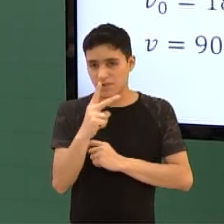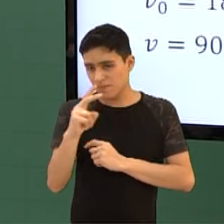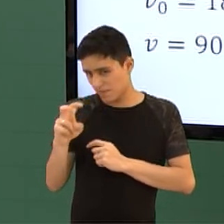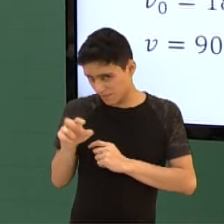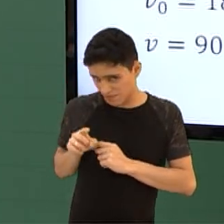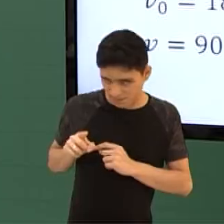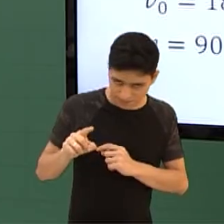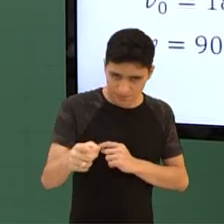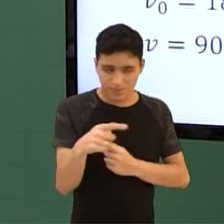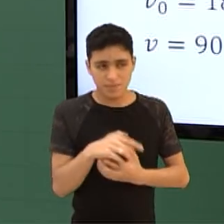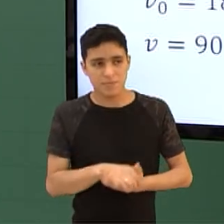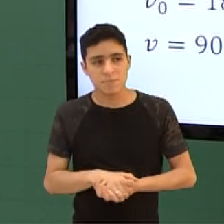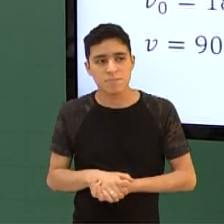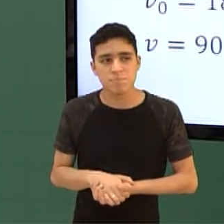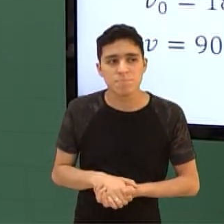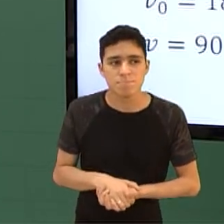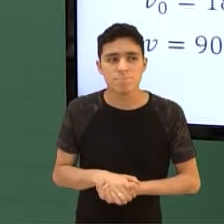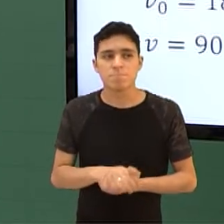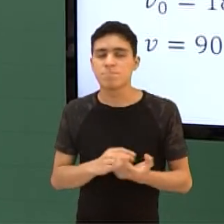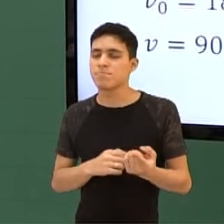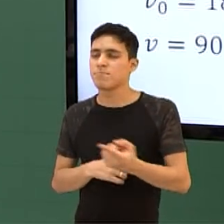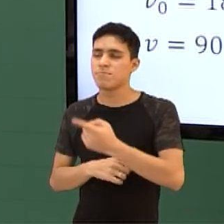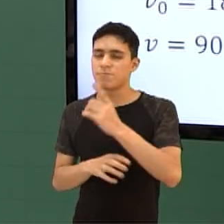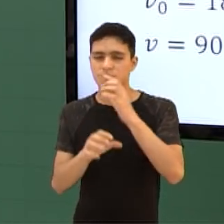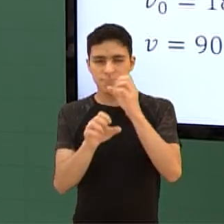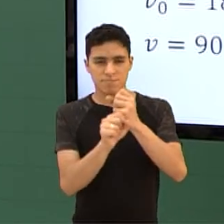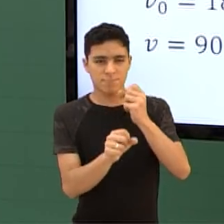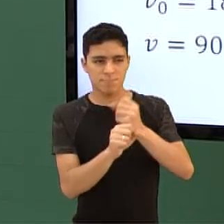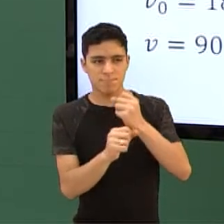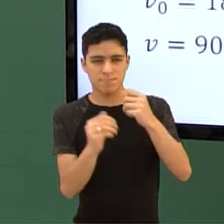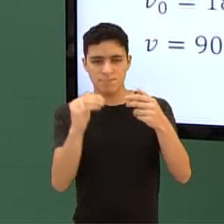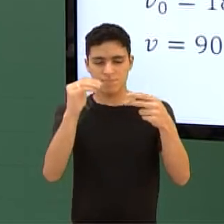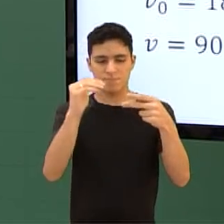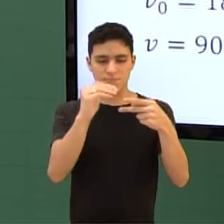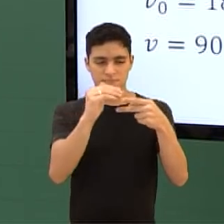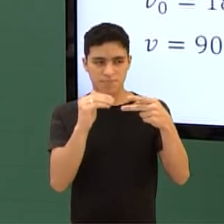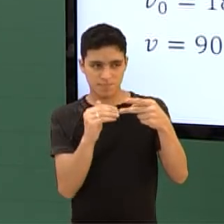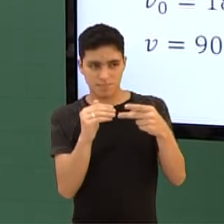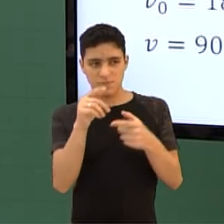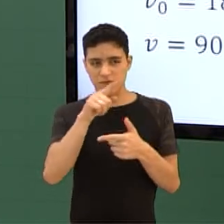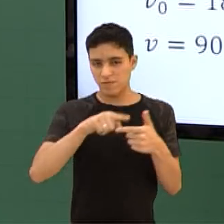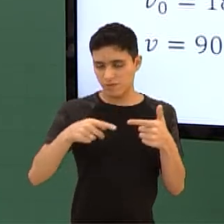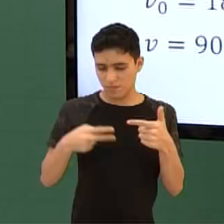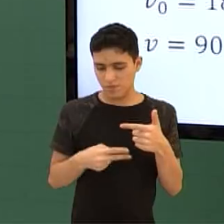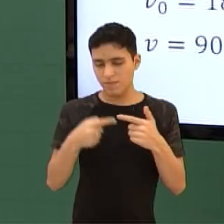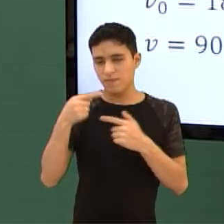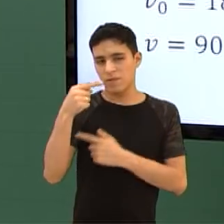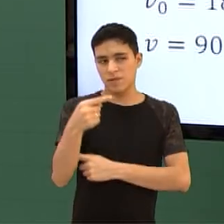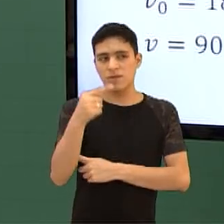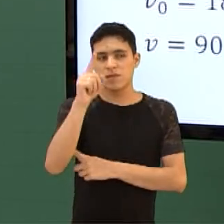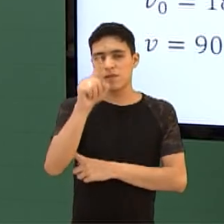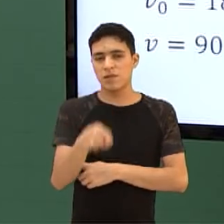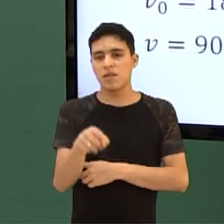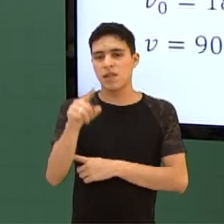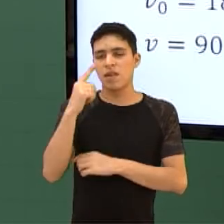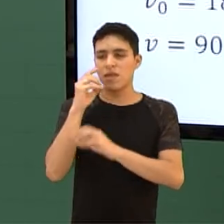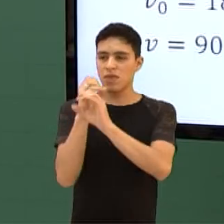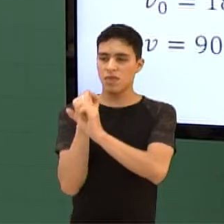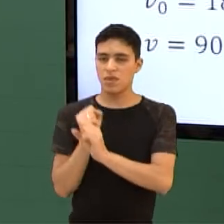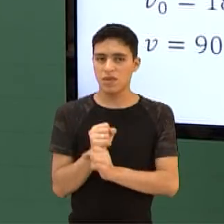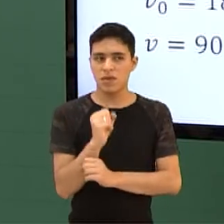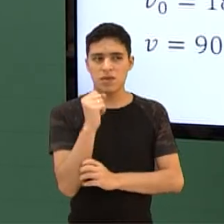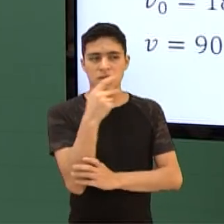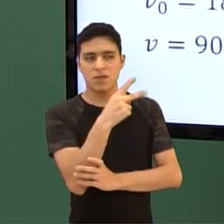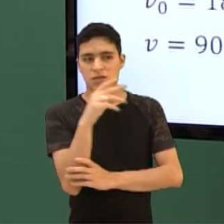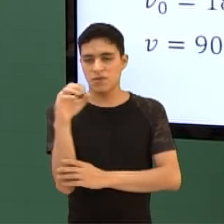125.000, esse valor aqui, essa operação de cima, certo? Dividido sobre 2, menos essa operação daqui, do